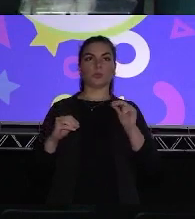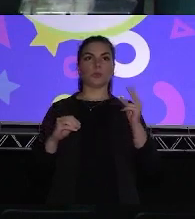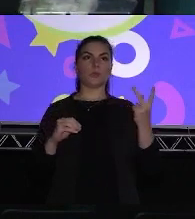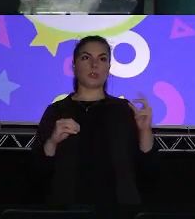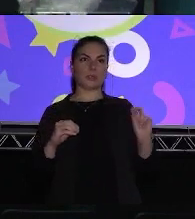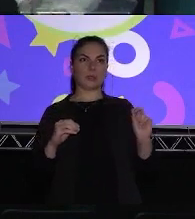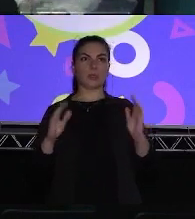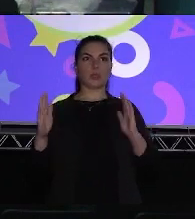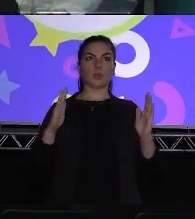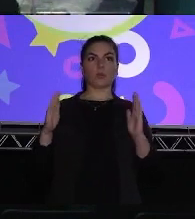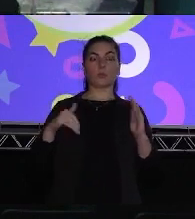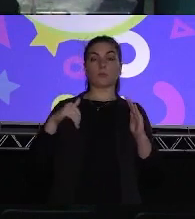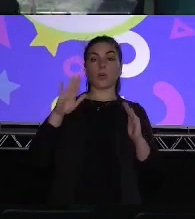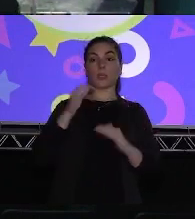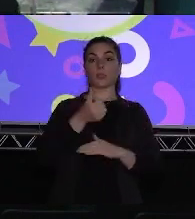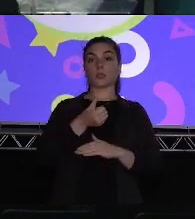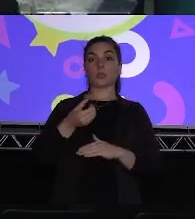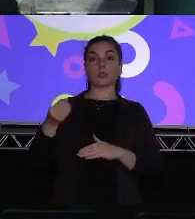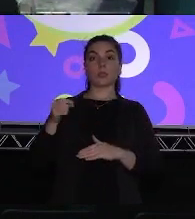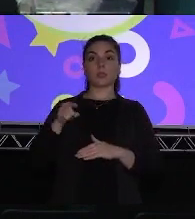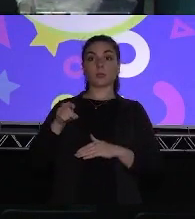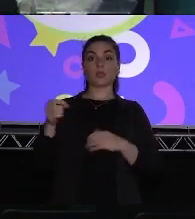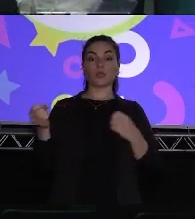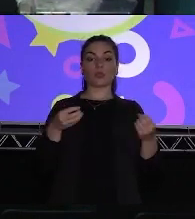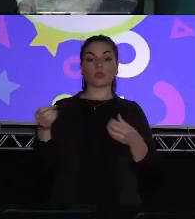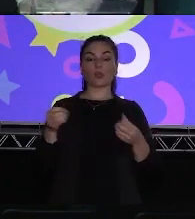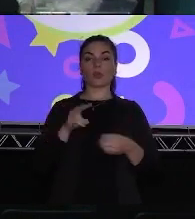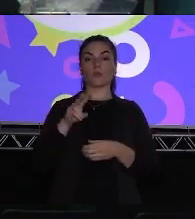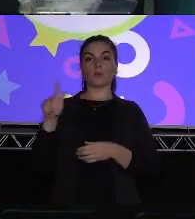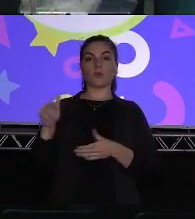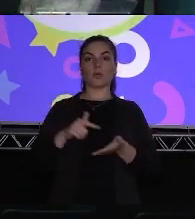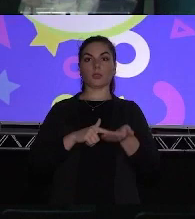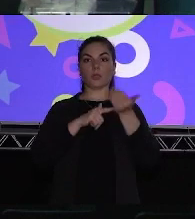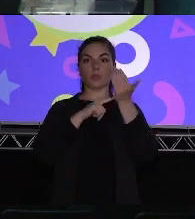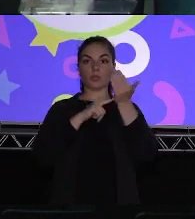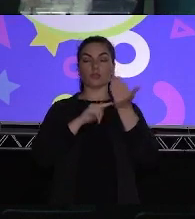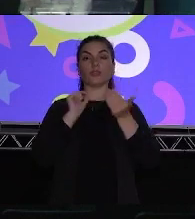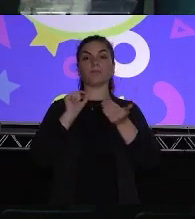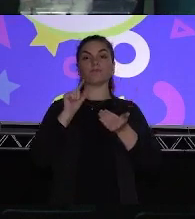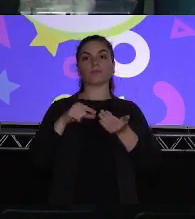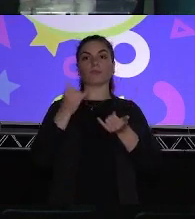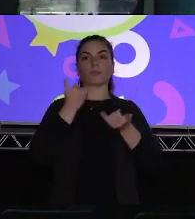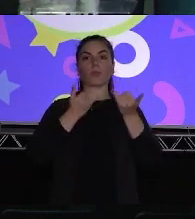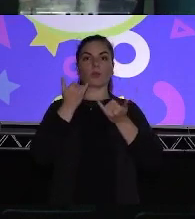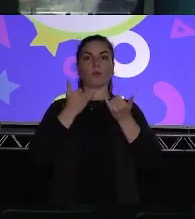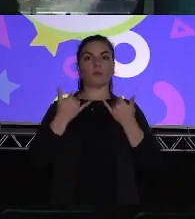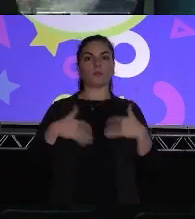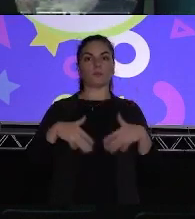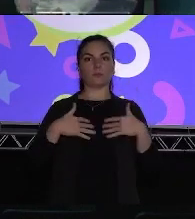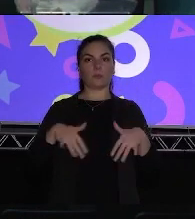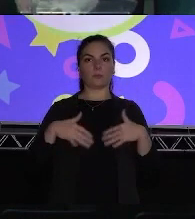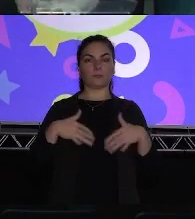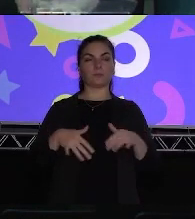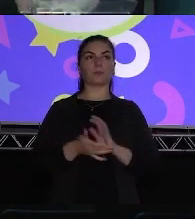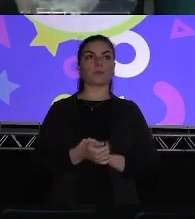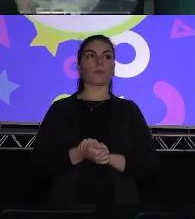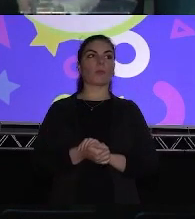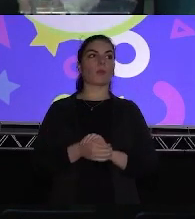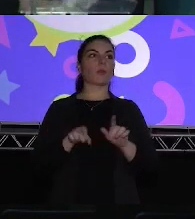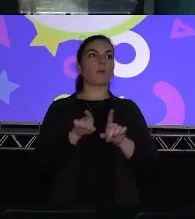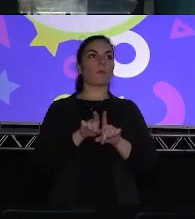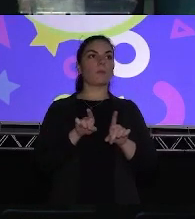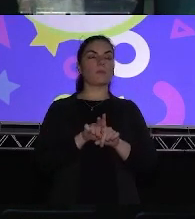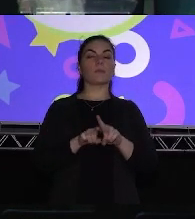vamos ter mais de 600 mil novas vagas em tecnologia, e isso é um dado bastante expressivo. A gente, além disso,